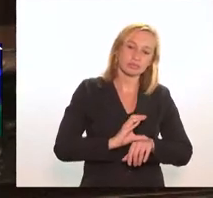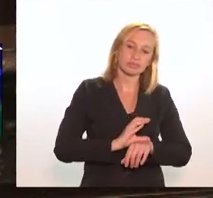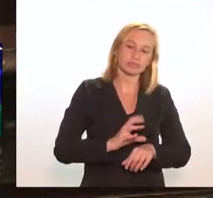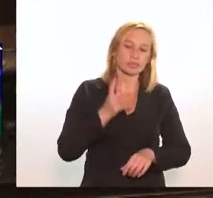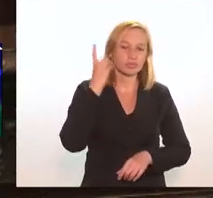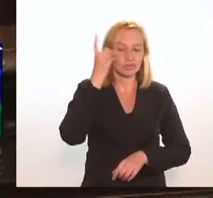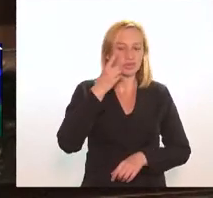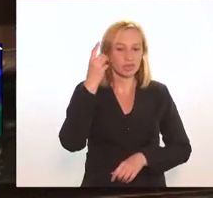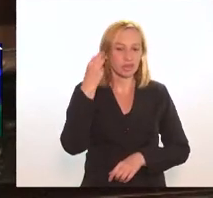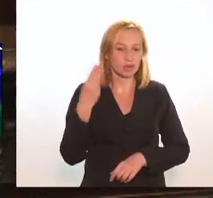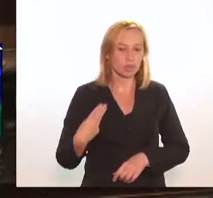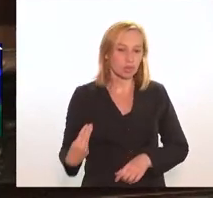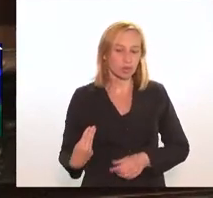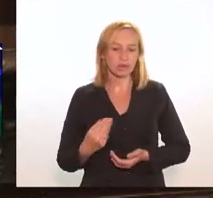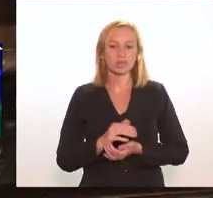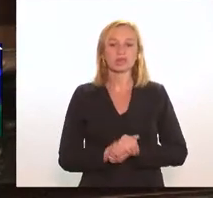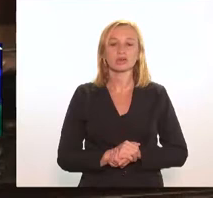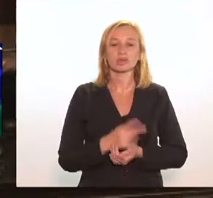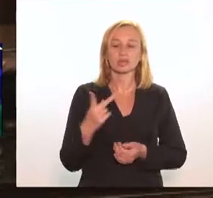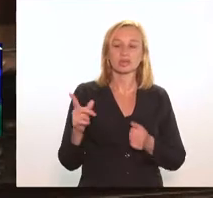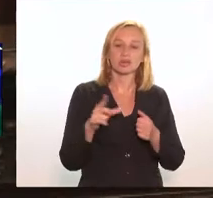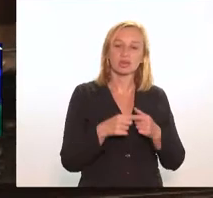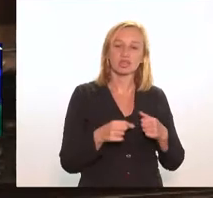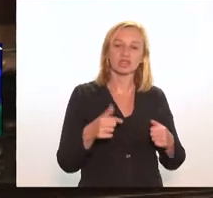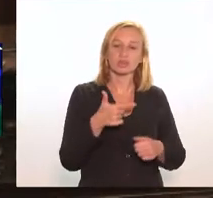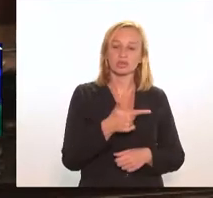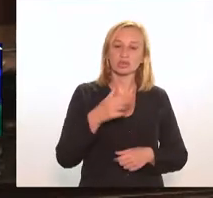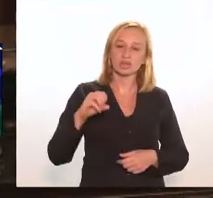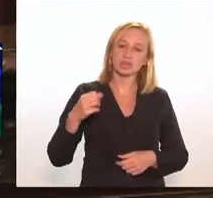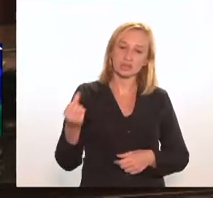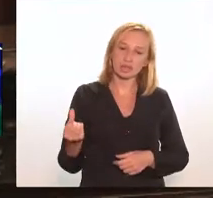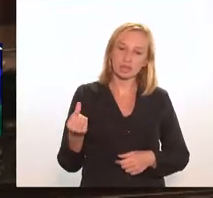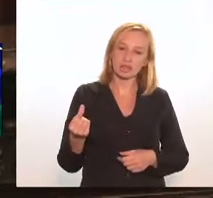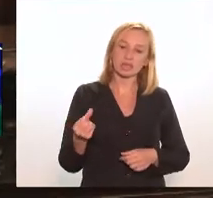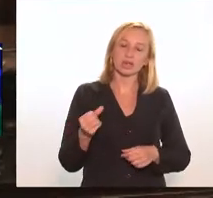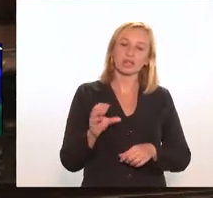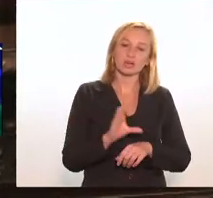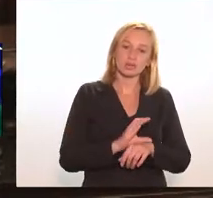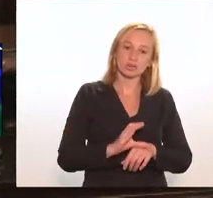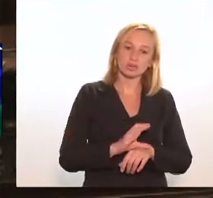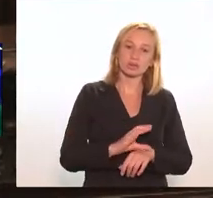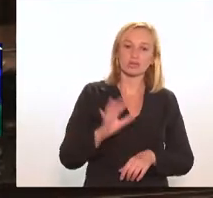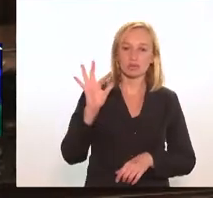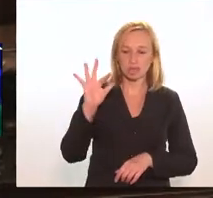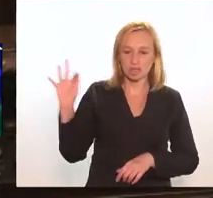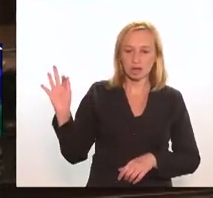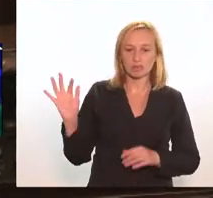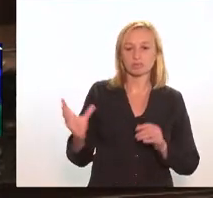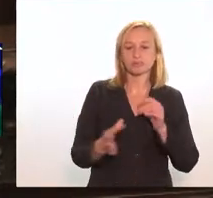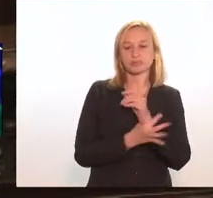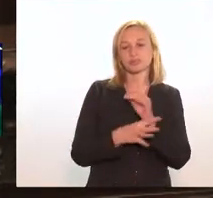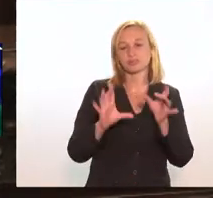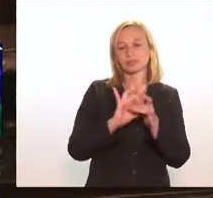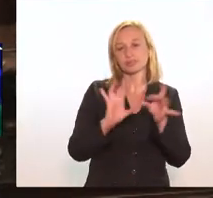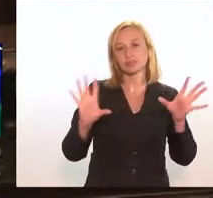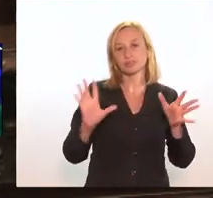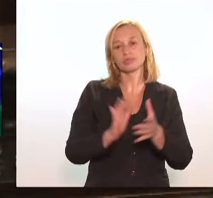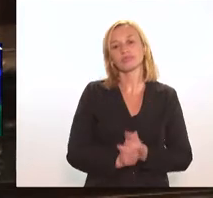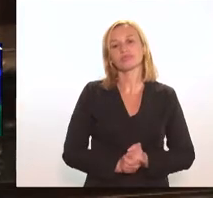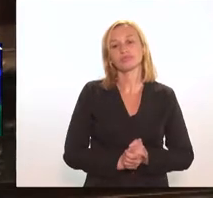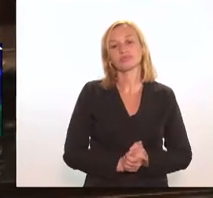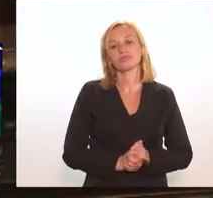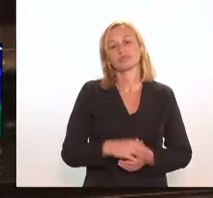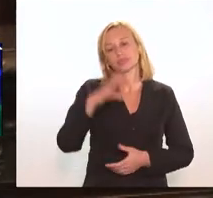deputada Mônica Francisco, no seu artigo 206 da Constituição Federal, assegura a liberdade